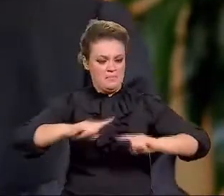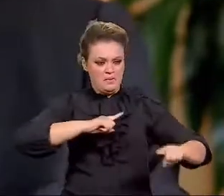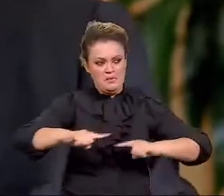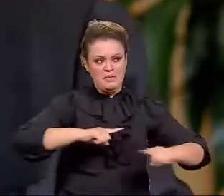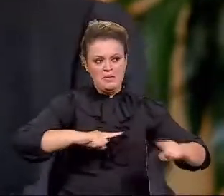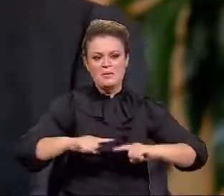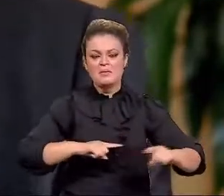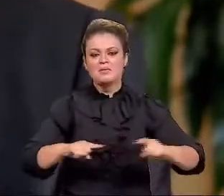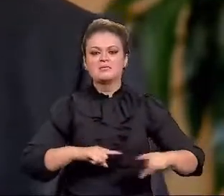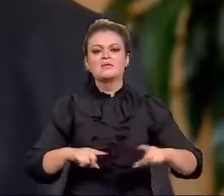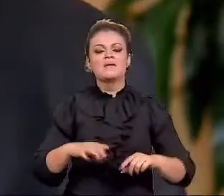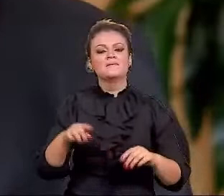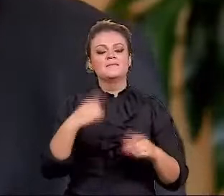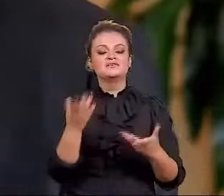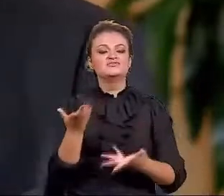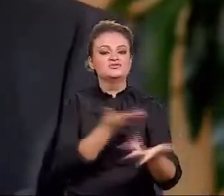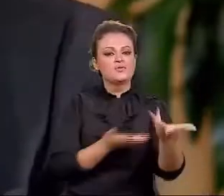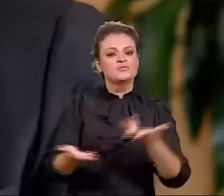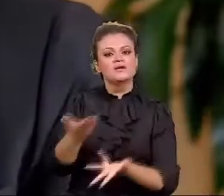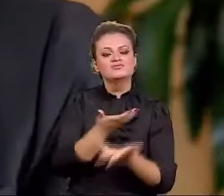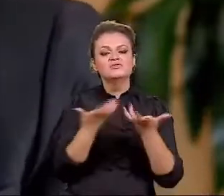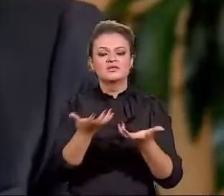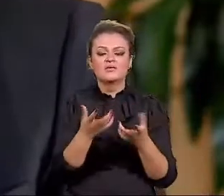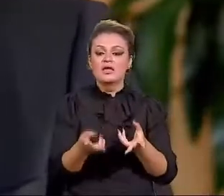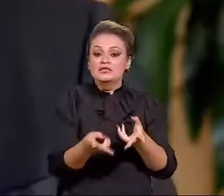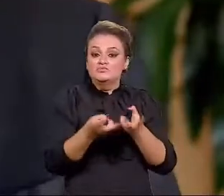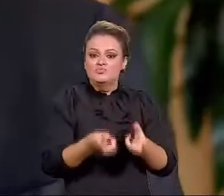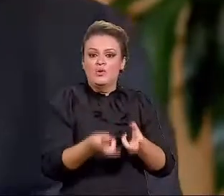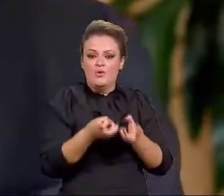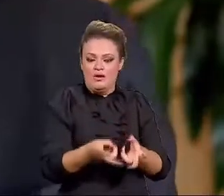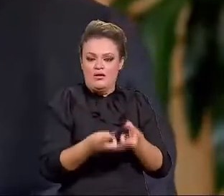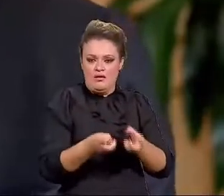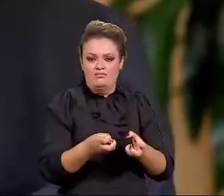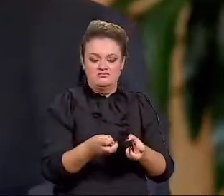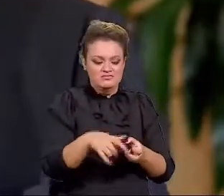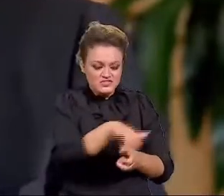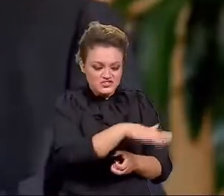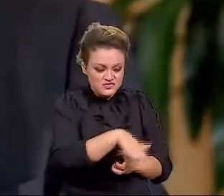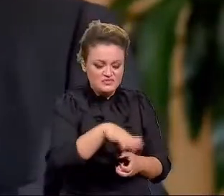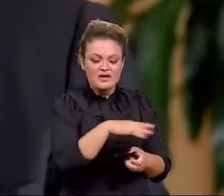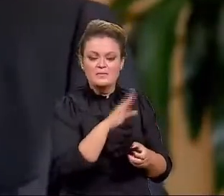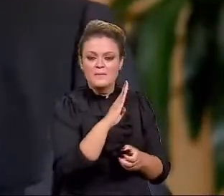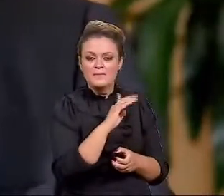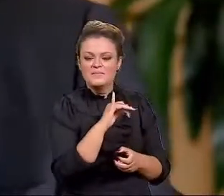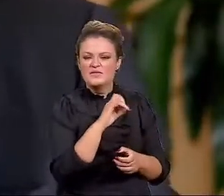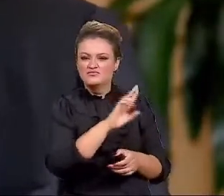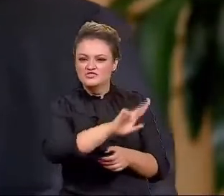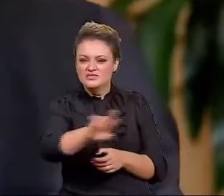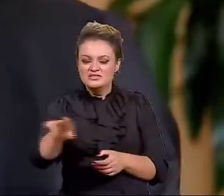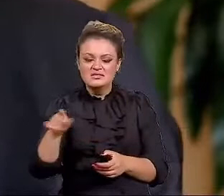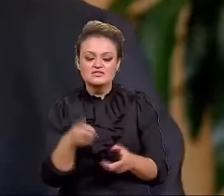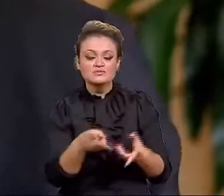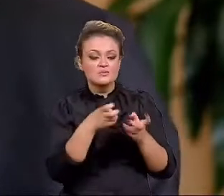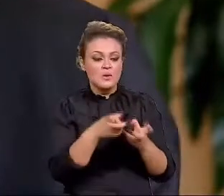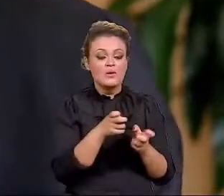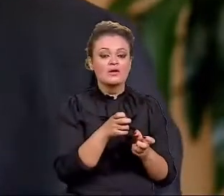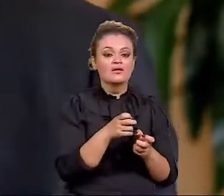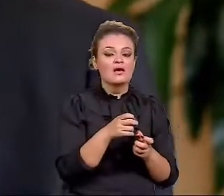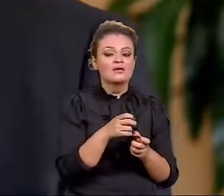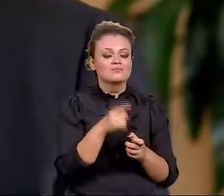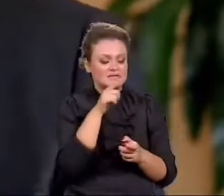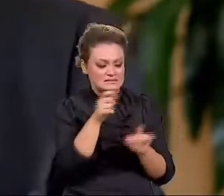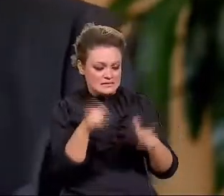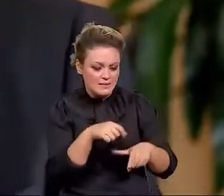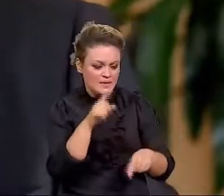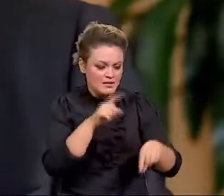é a exploração científica da riqueza da biodiversidade para saber se dali a gente pode extrair produtos fármacos, se a gente pode